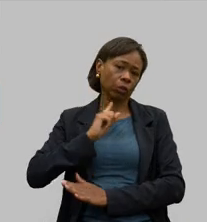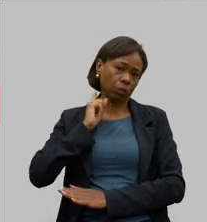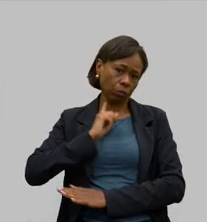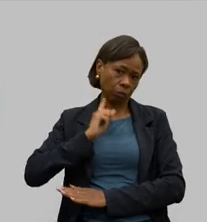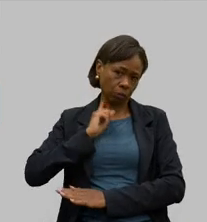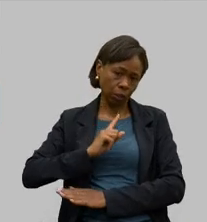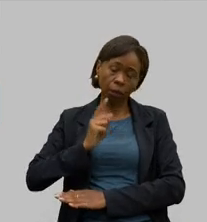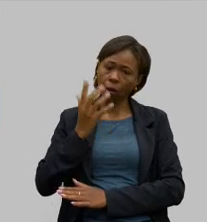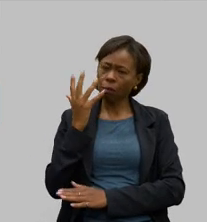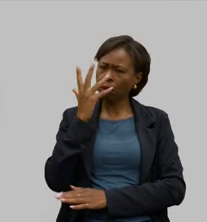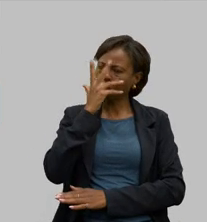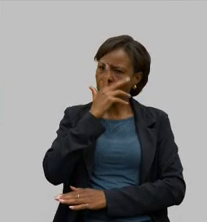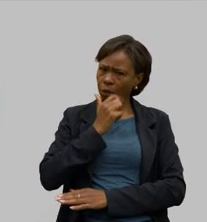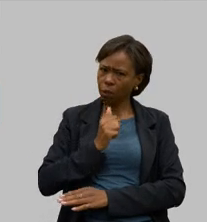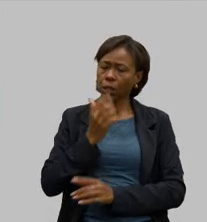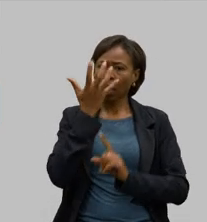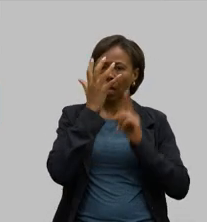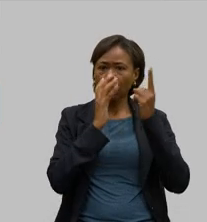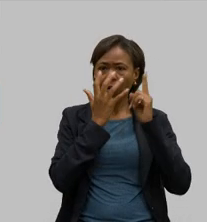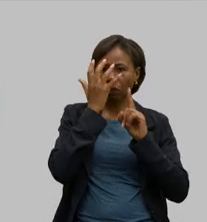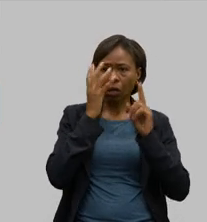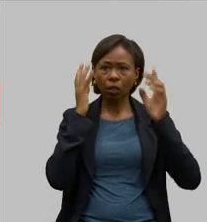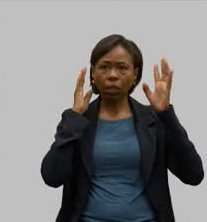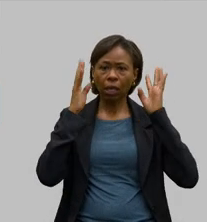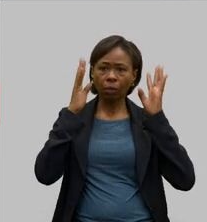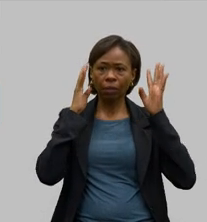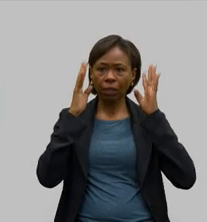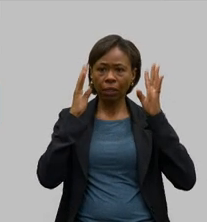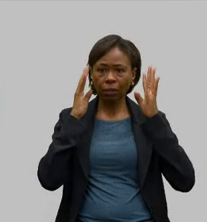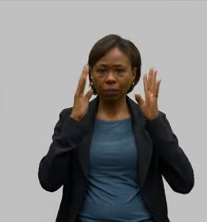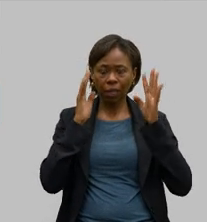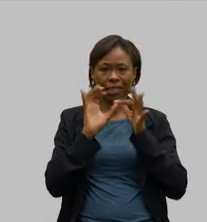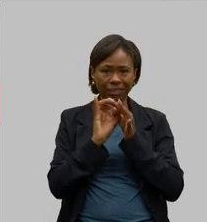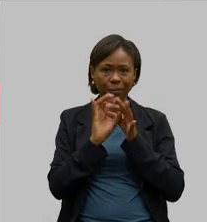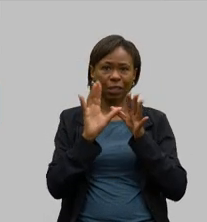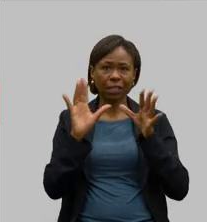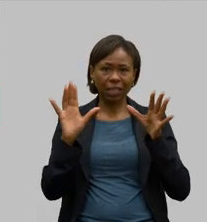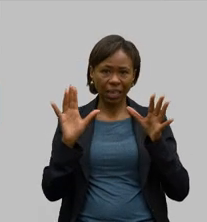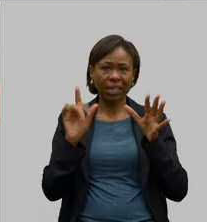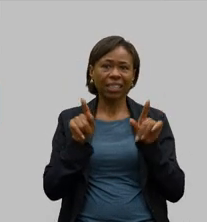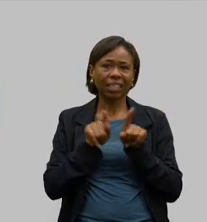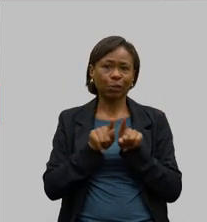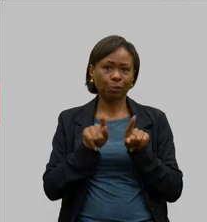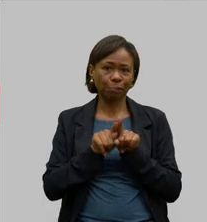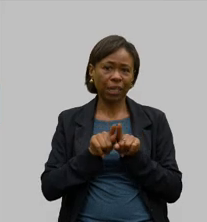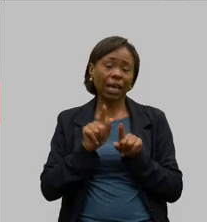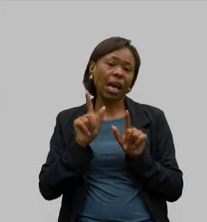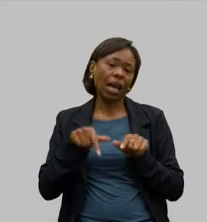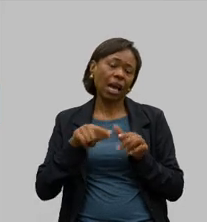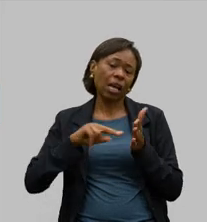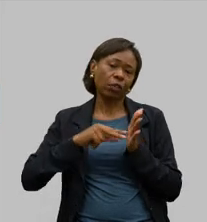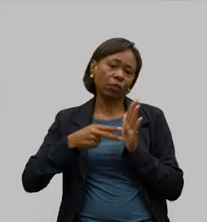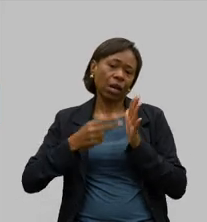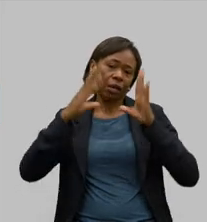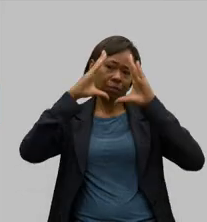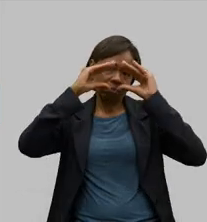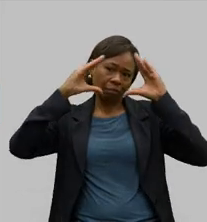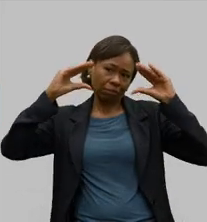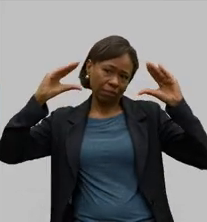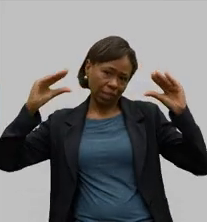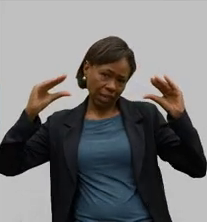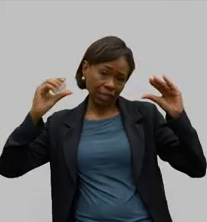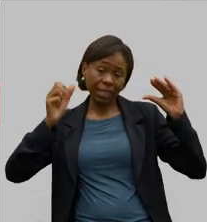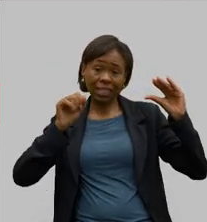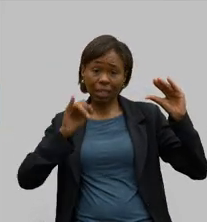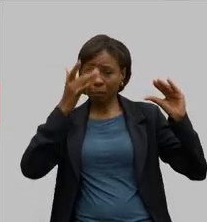foi belíssimo carnaval da Liberdade eh o carnaval da Tranquilidade porque a gente pega a tranquilidade para quem não quer Folia vai para outras